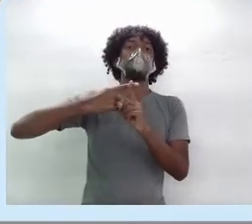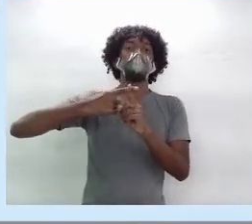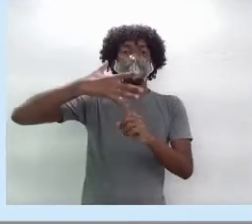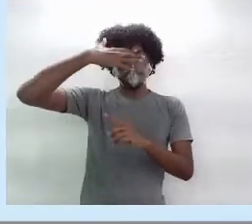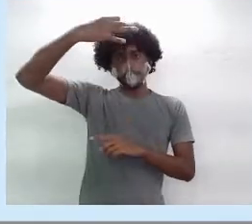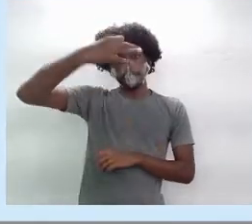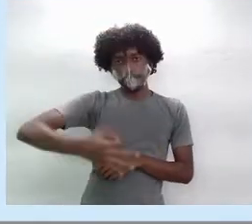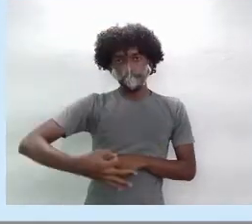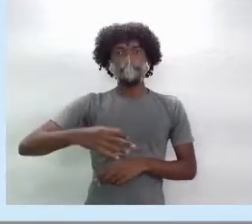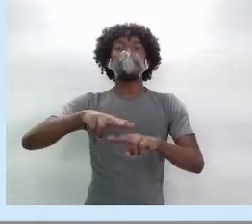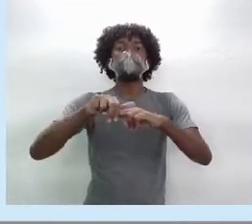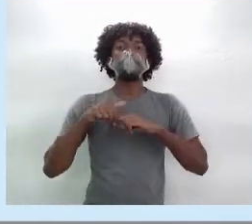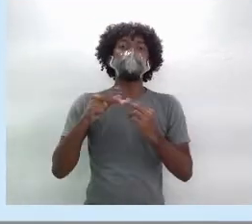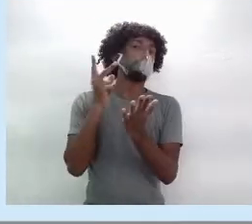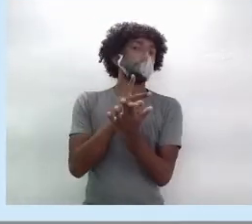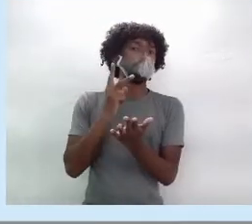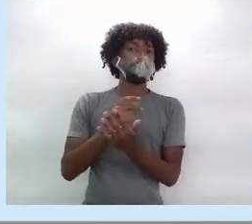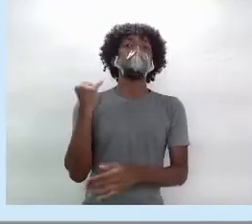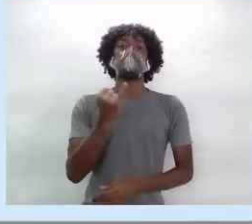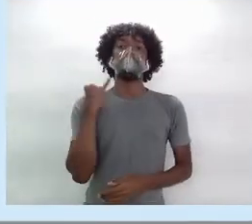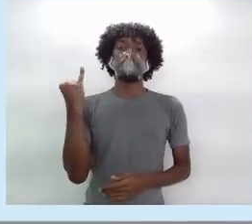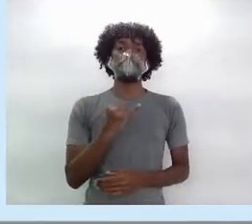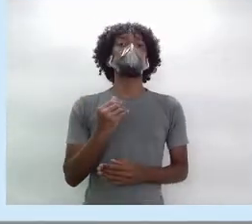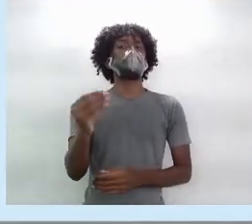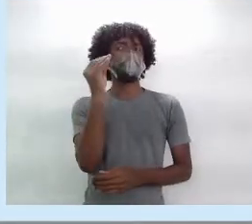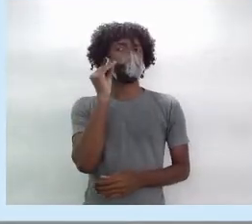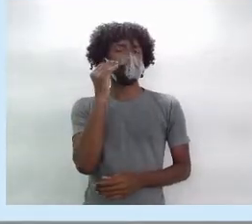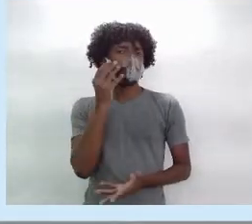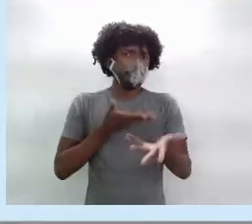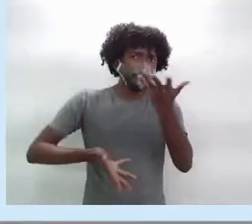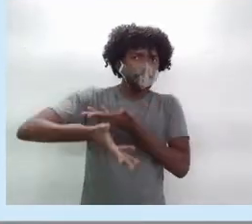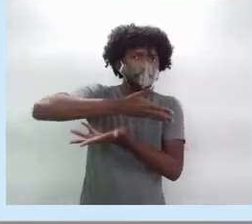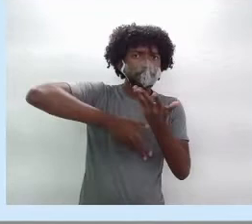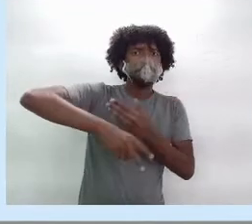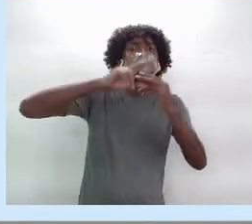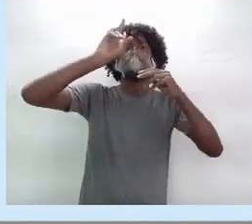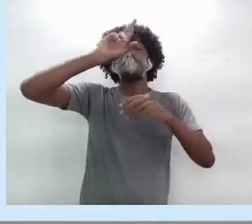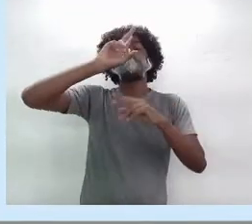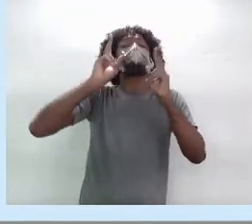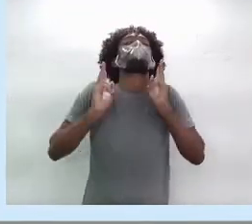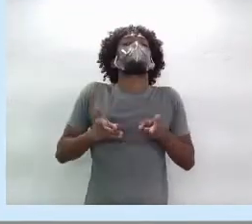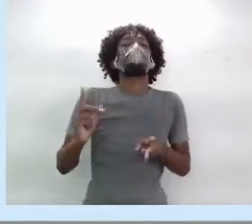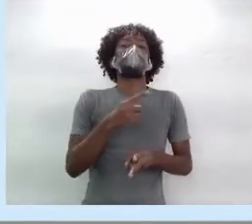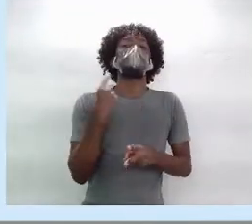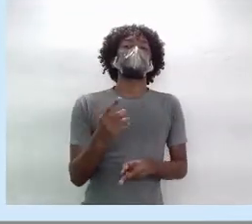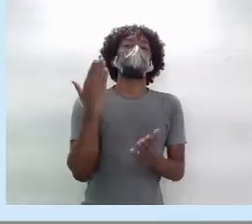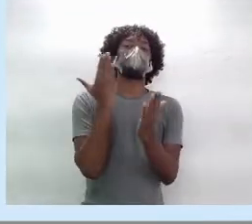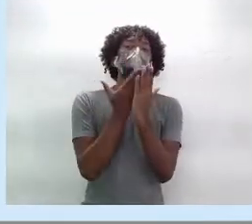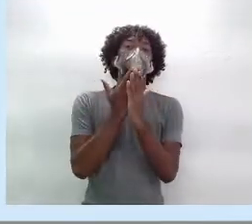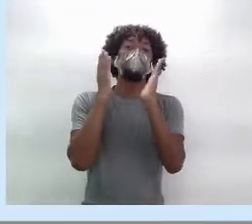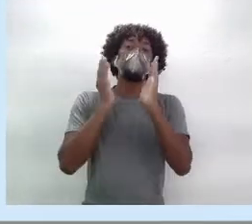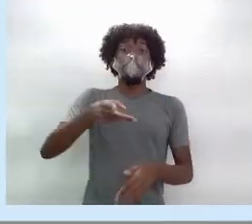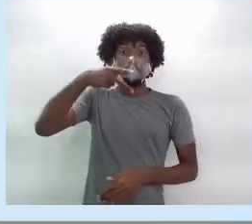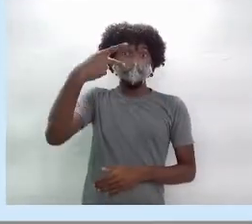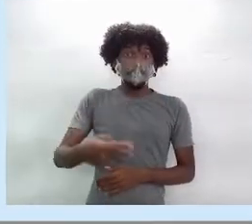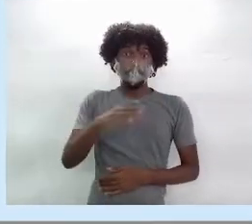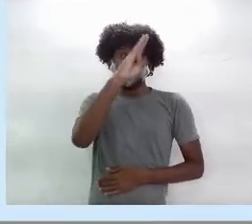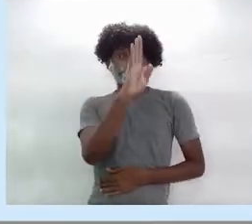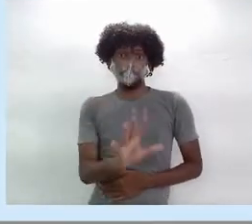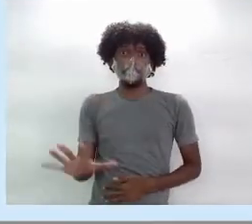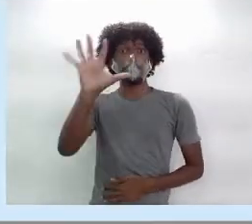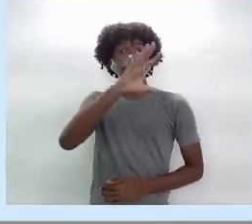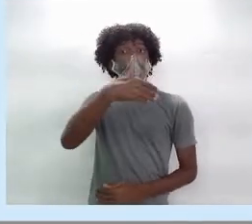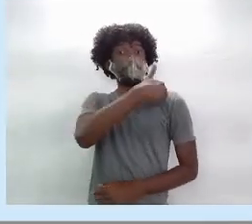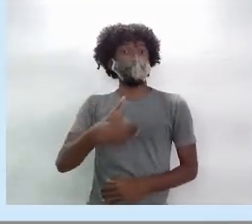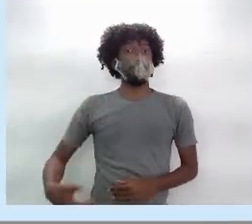Isso é importante sempre observar isso e lembrar sempre que nós estudamos o quê? Que o Brasil, o nosso Estado, ele